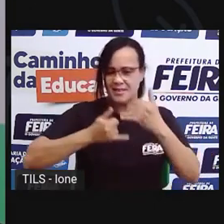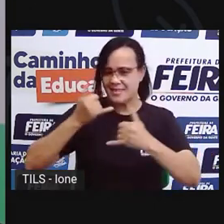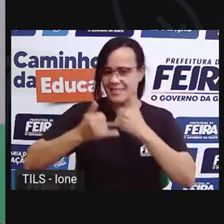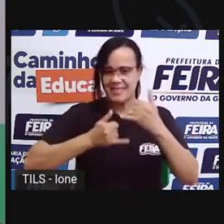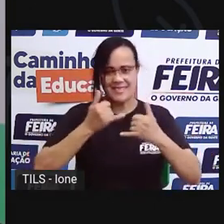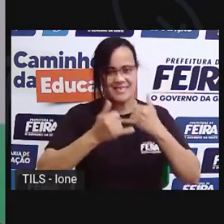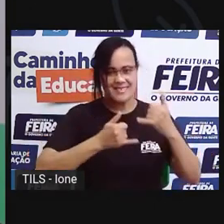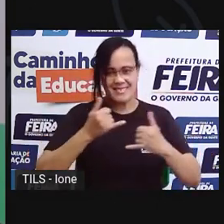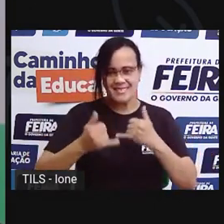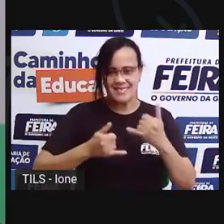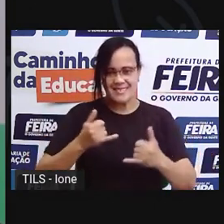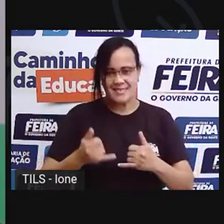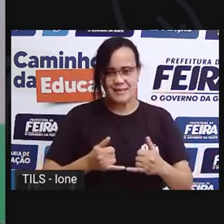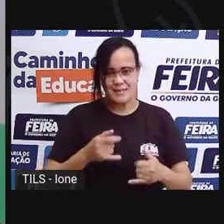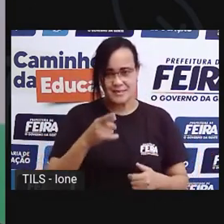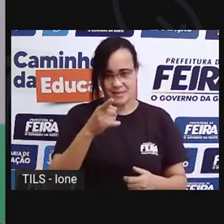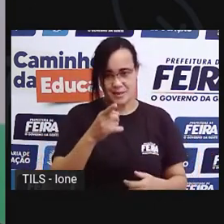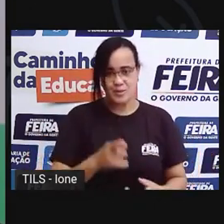Ó.